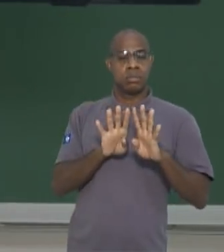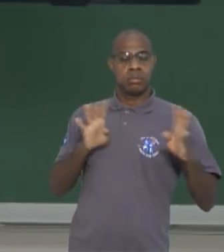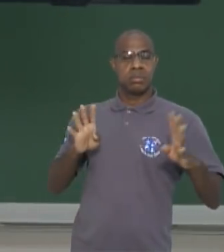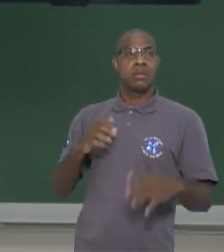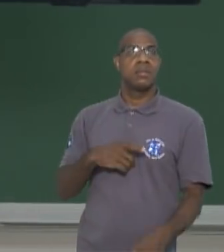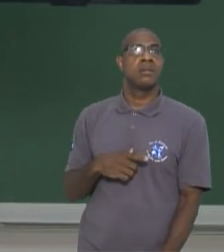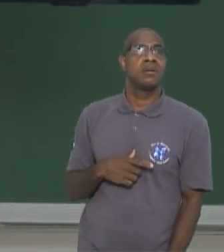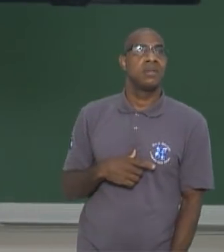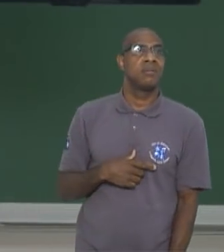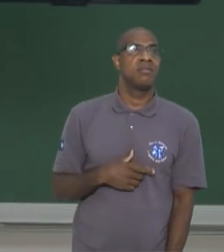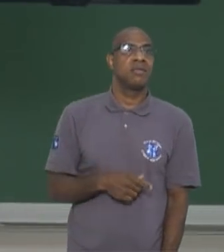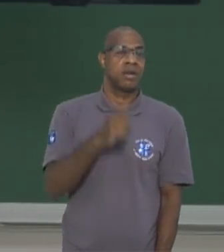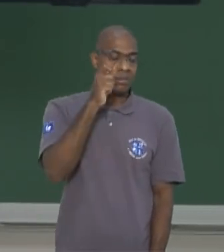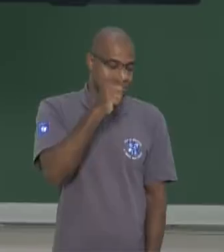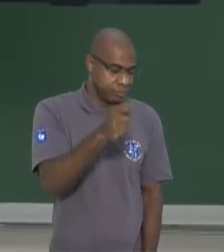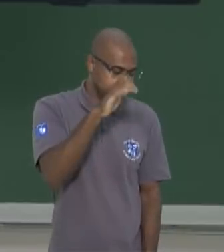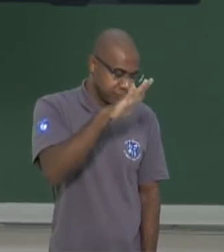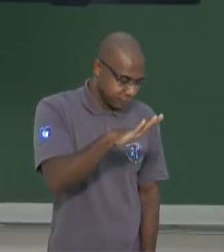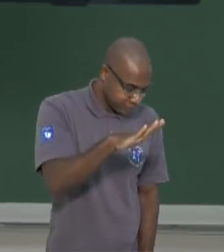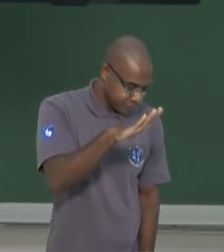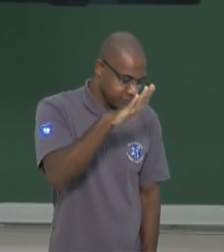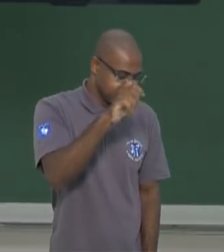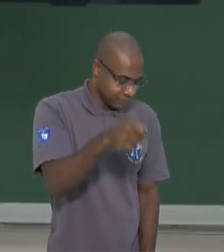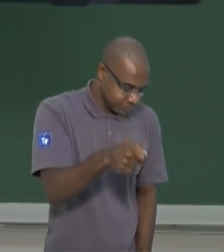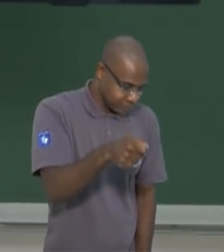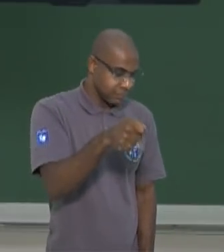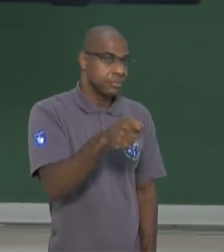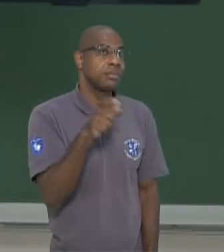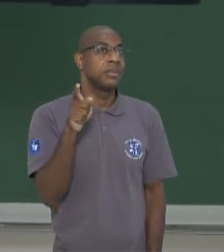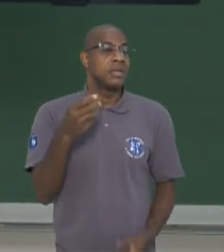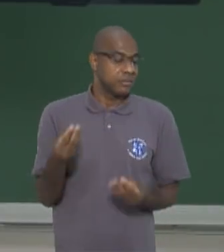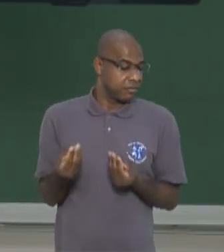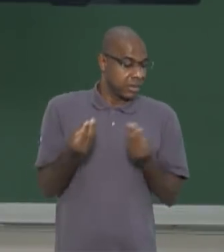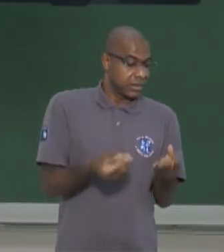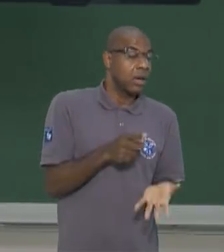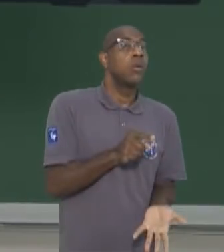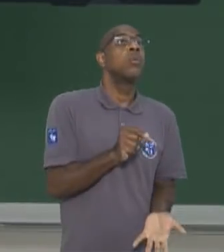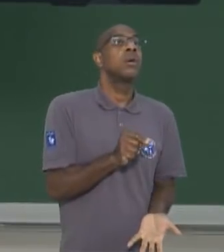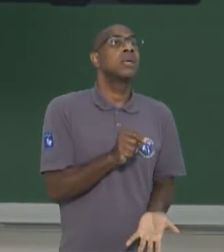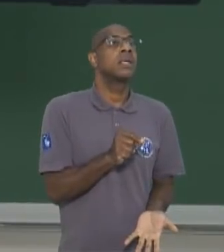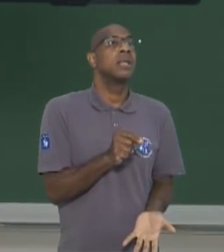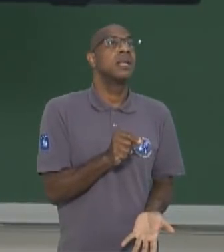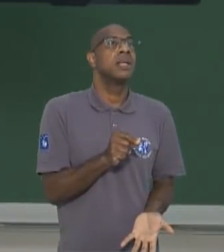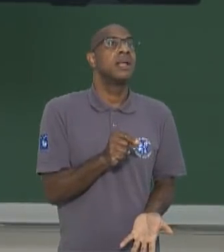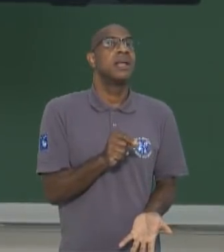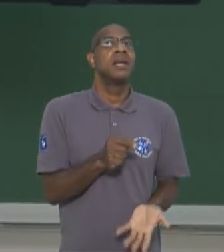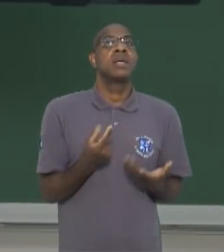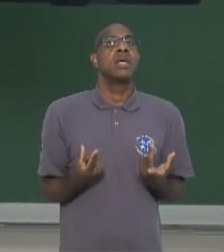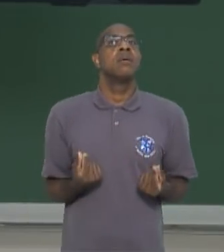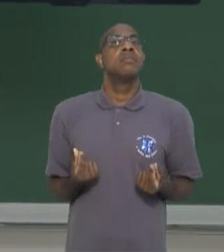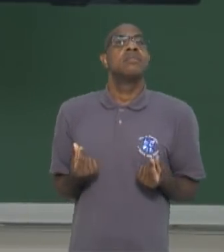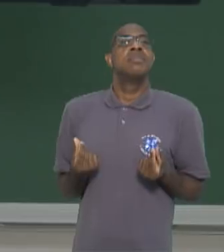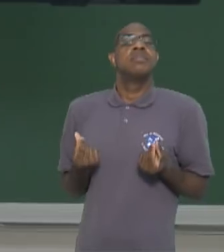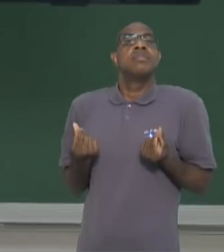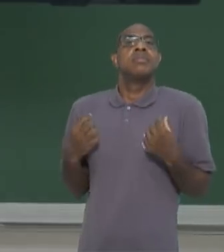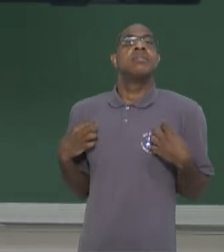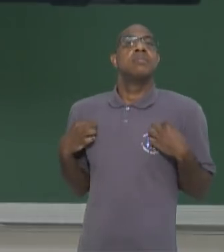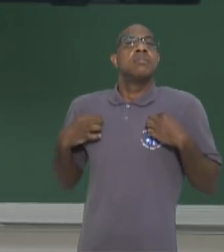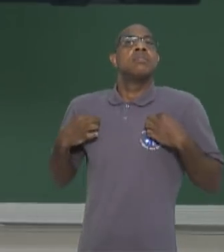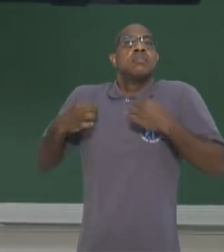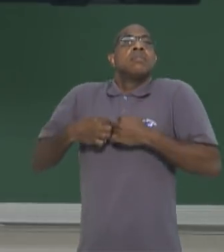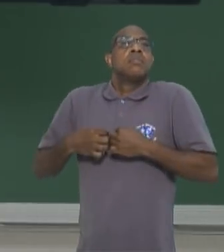sagrar esse cavaleiro como cavaleiro da sua corte e dá para ele também, né, títulos de nobreza, né, que pode ser